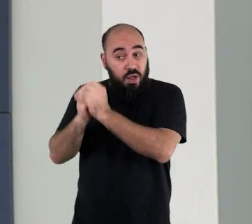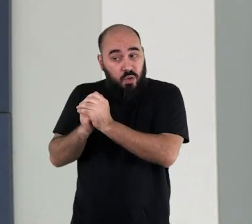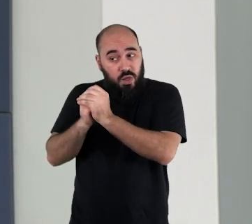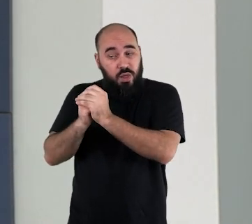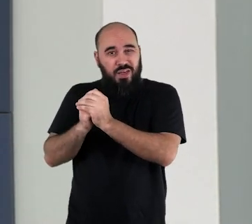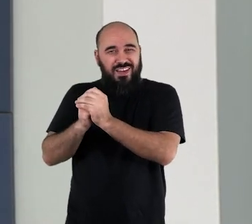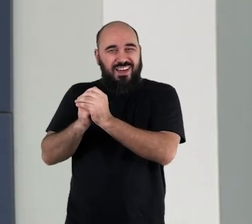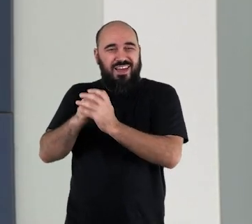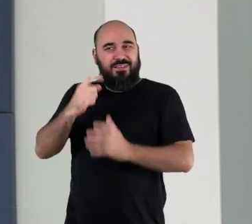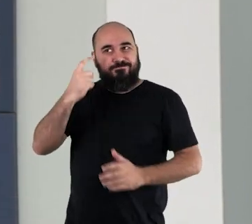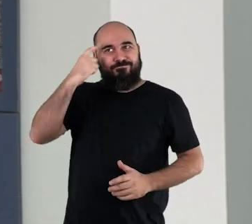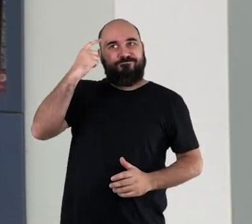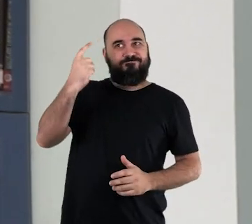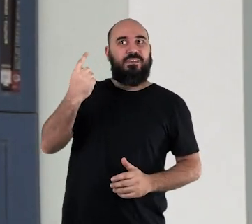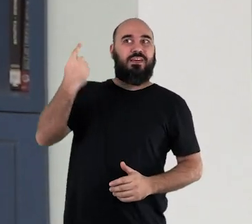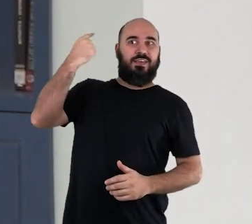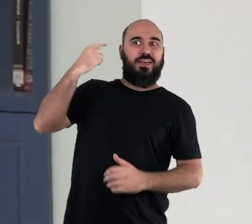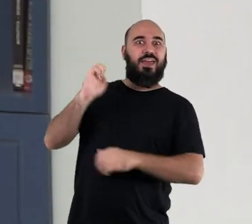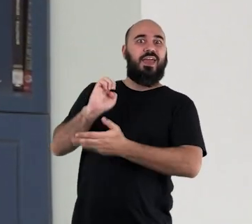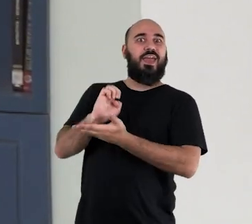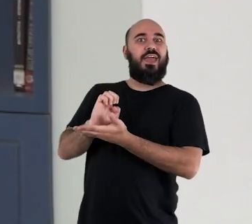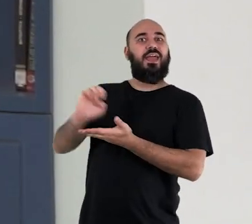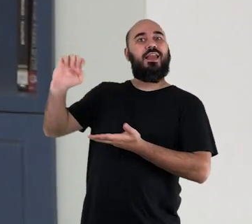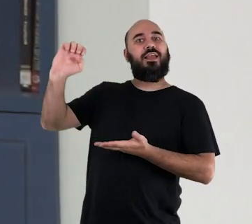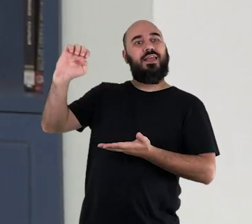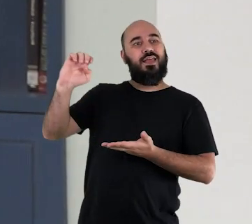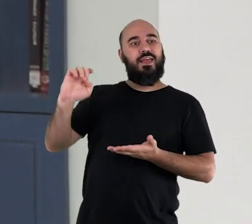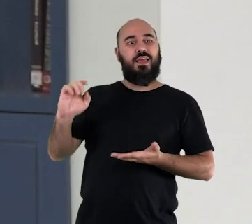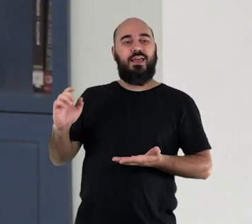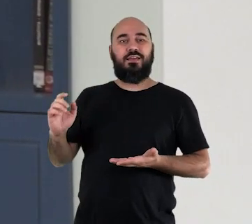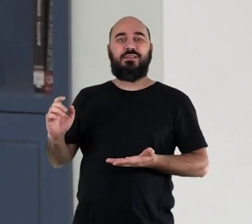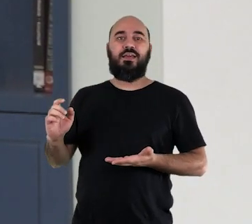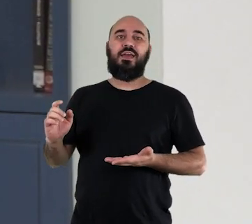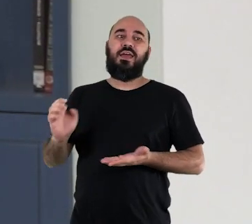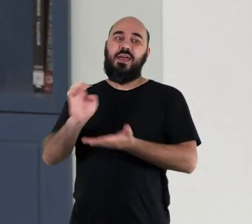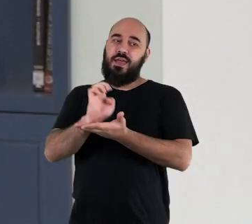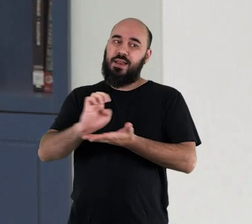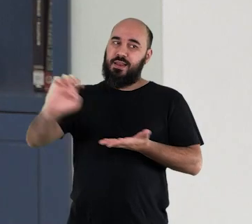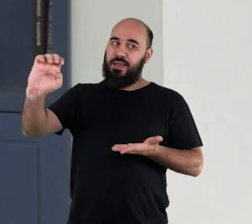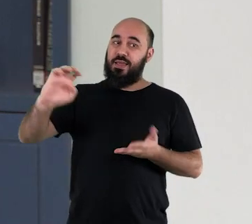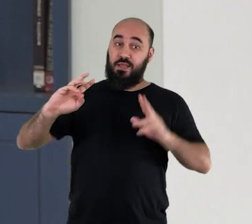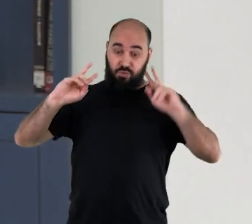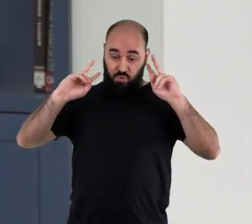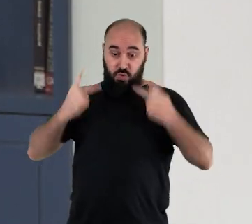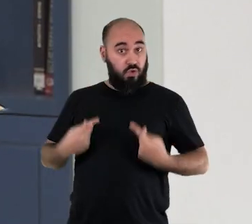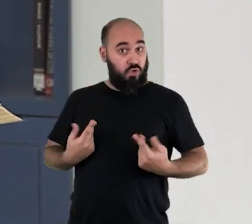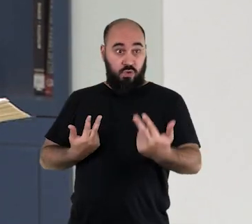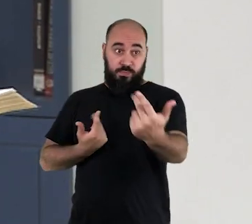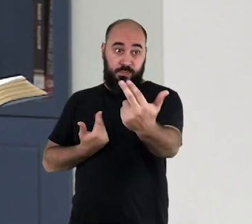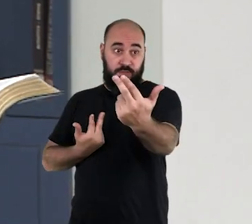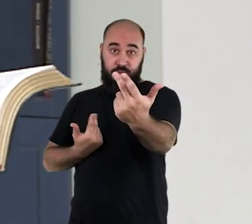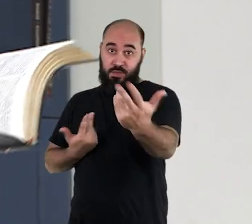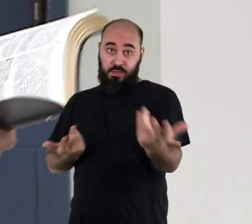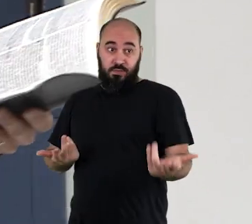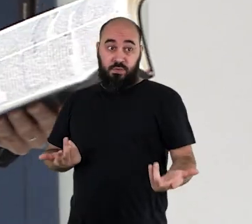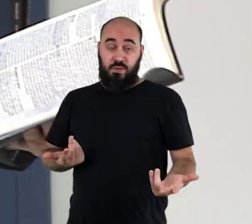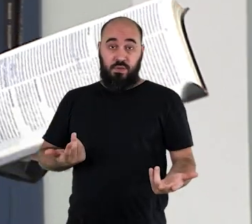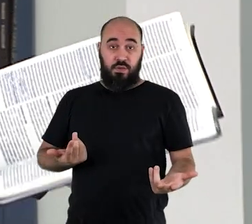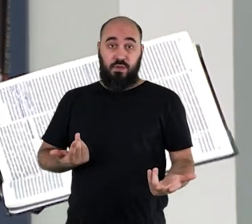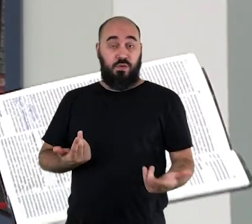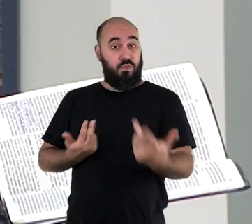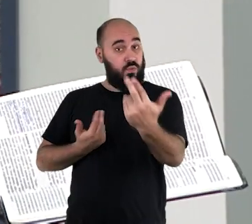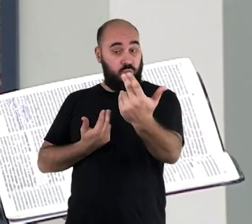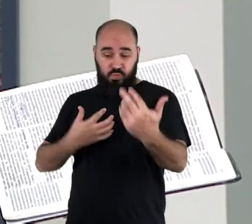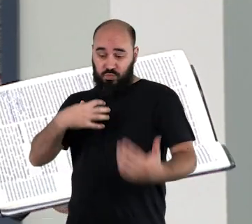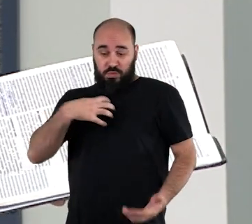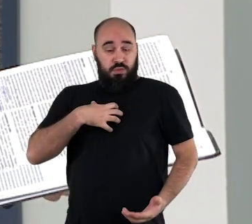e imediatamente, conforme nós vimos, ele menciona Elias e ele disse assim, Elias era um homem semelhante a nós, sujeito aos